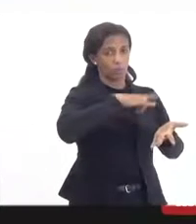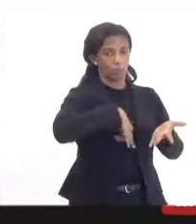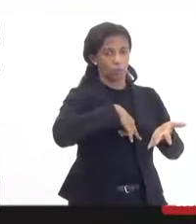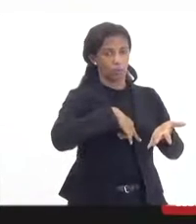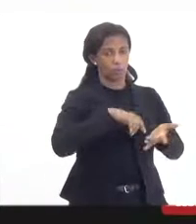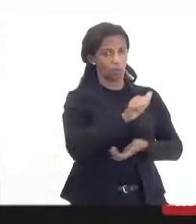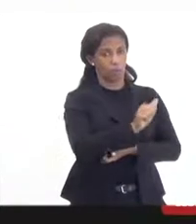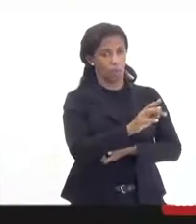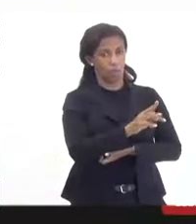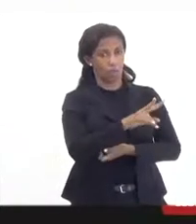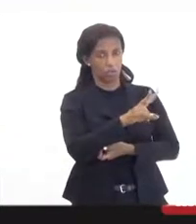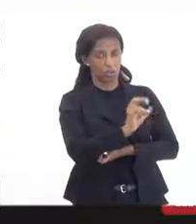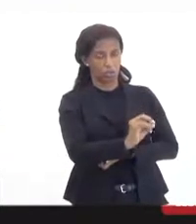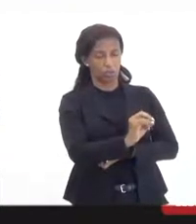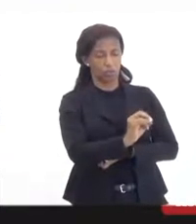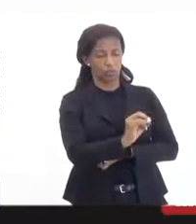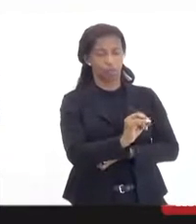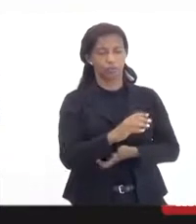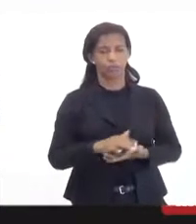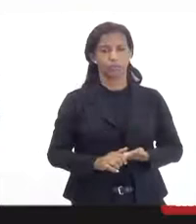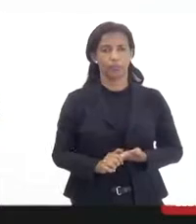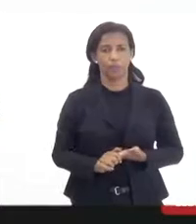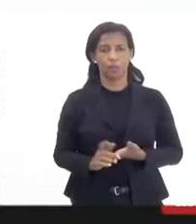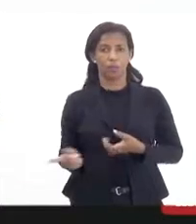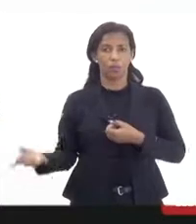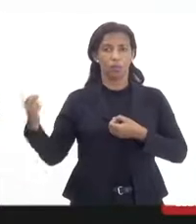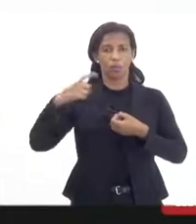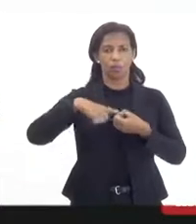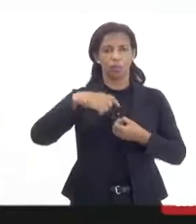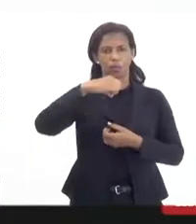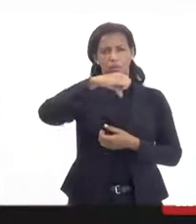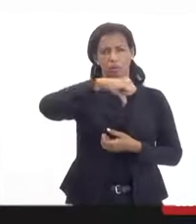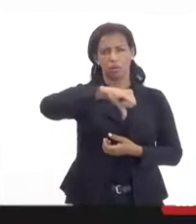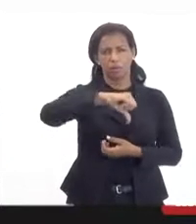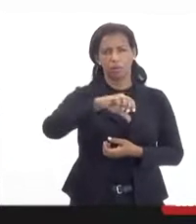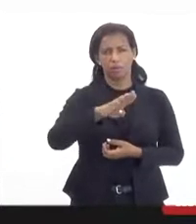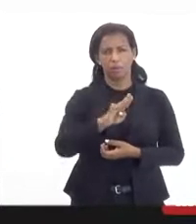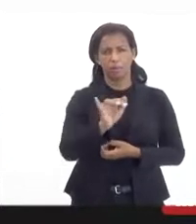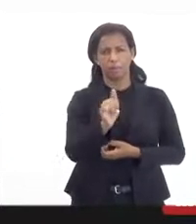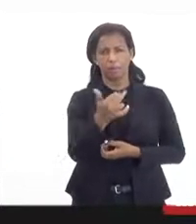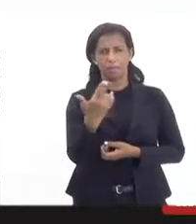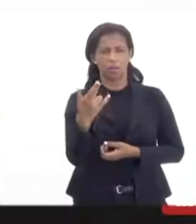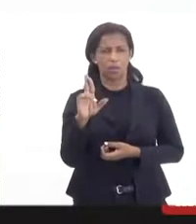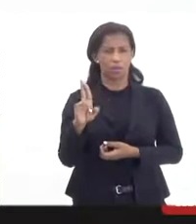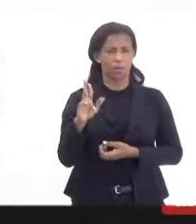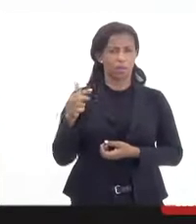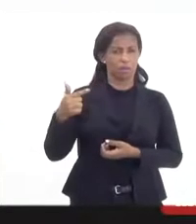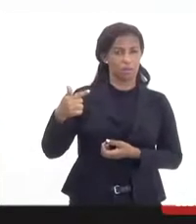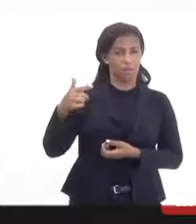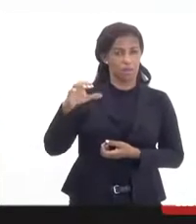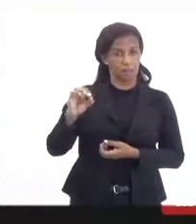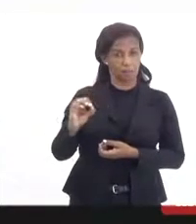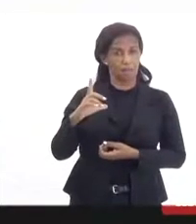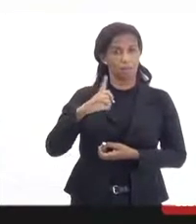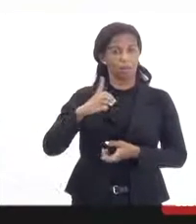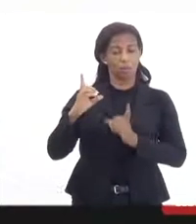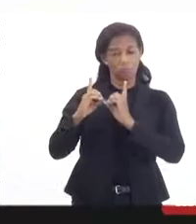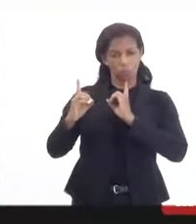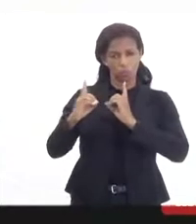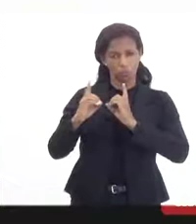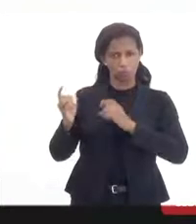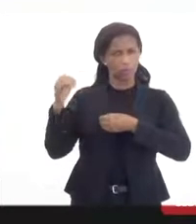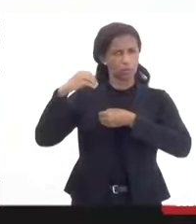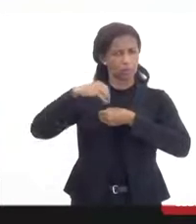claro. Voltando aqui para os 9 bilhões e 70, né, nós temos também